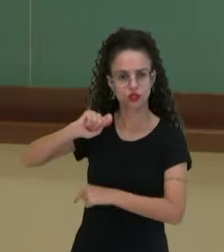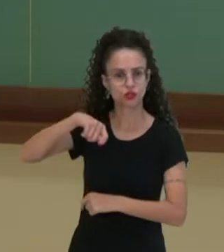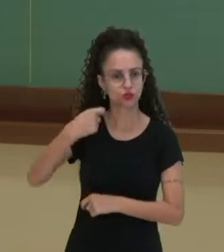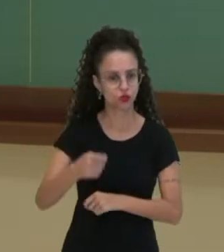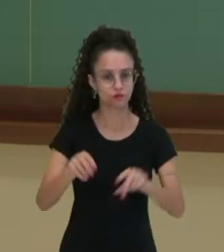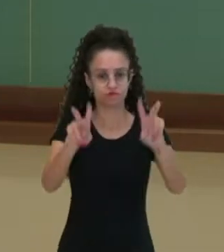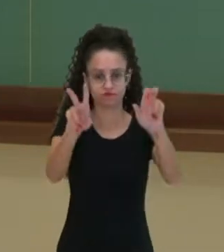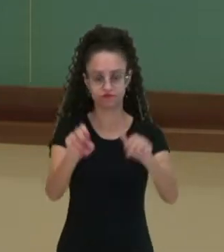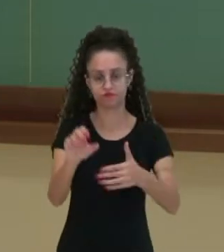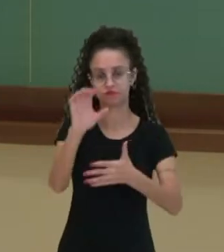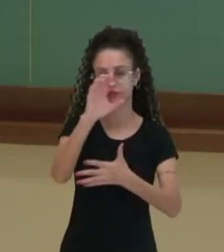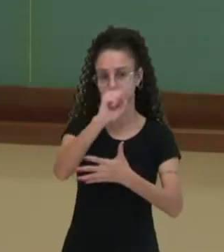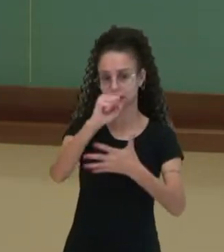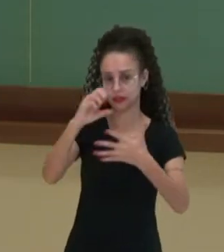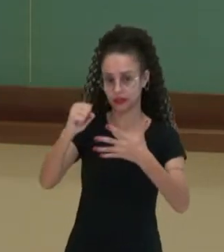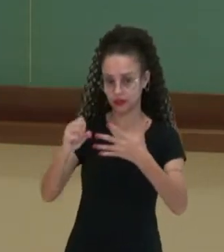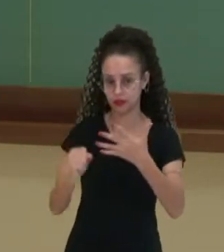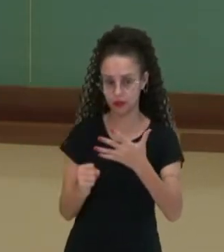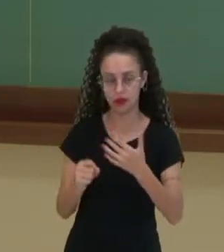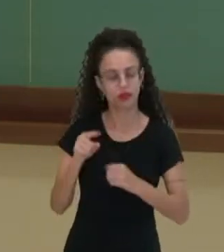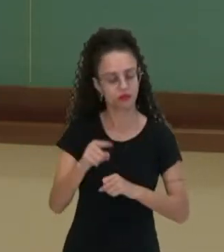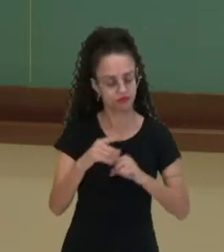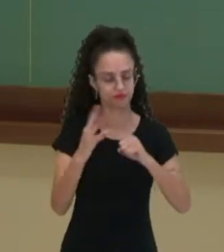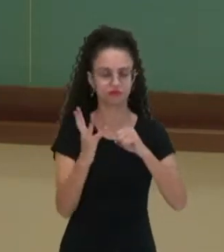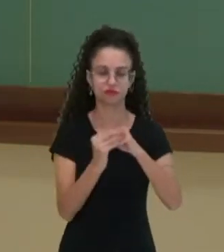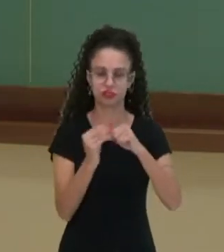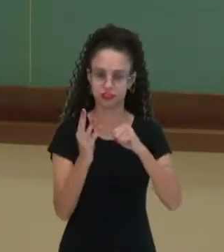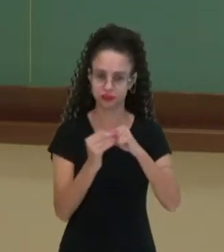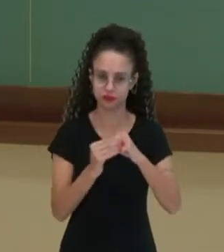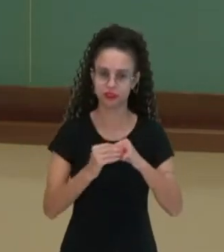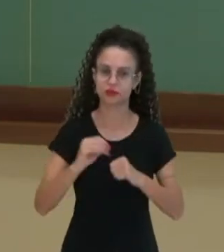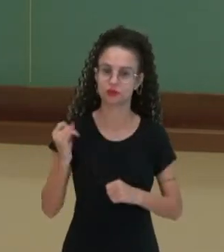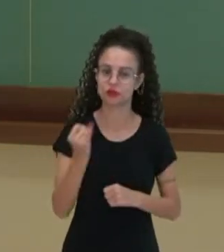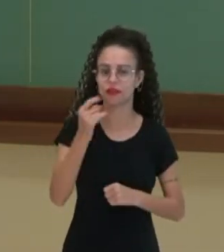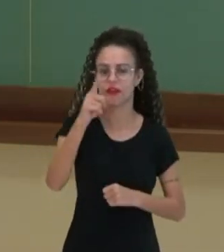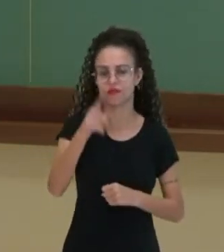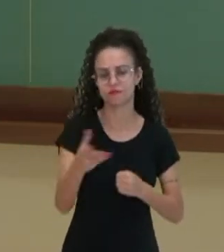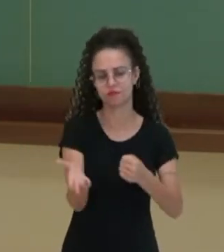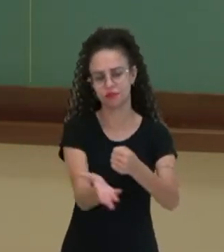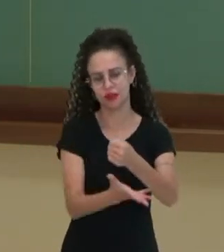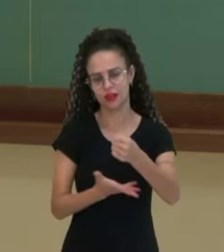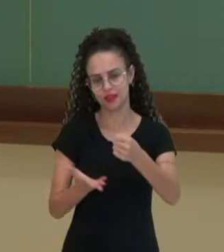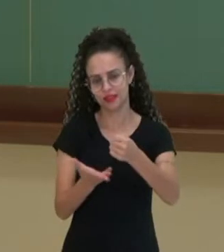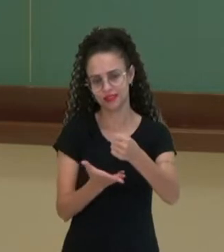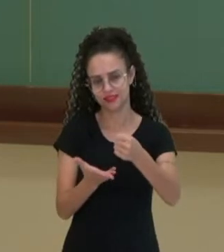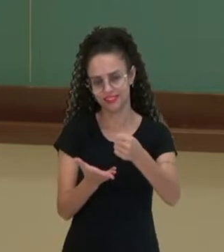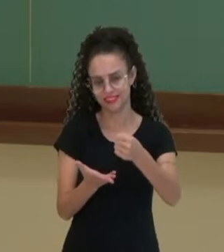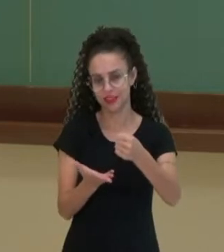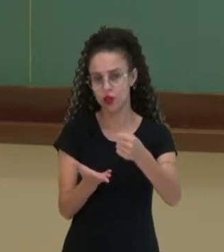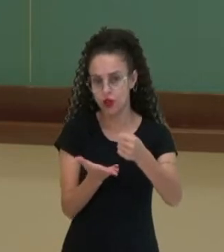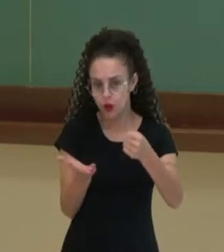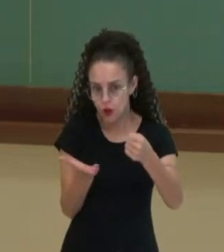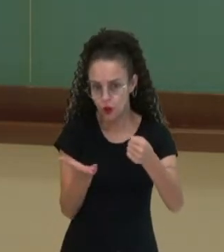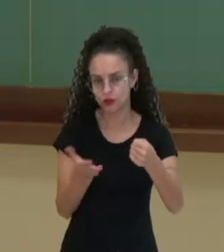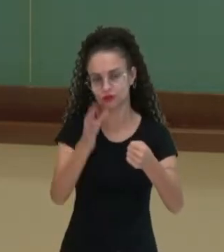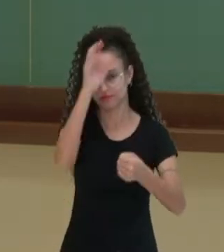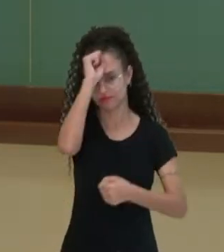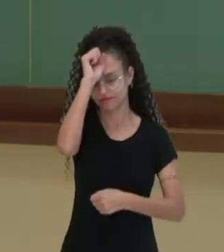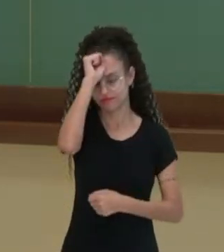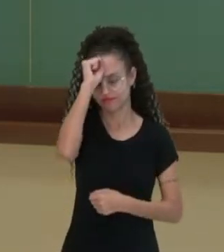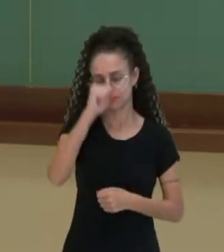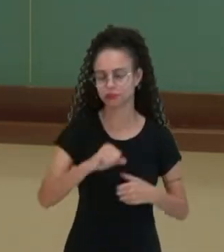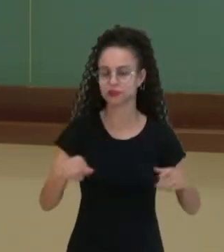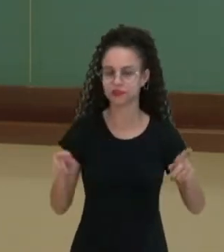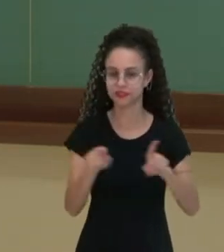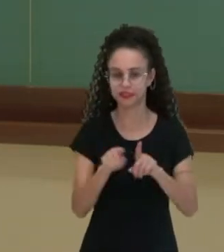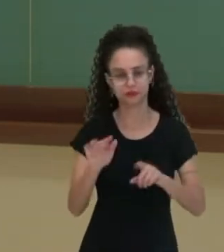cadeia alimentar, estes conhecimentos serão como a base para você hoje, naquilo que você vai estar aprendendo hoje e